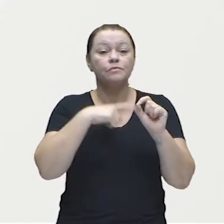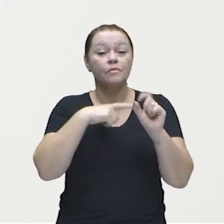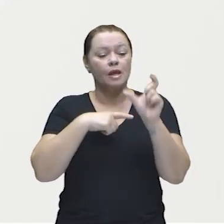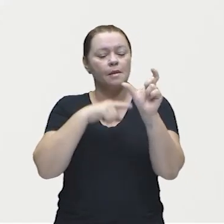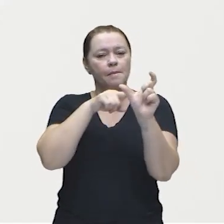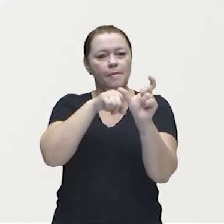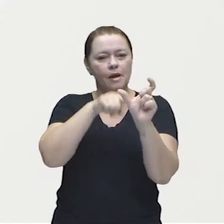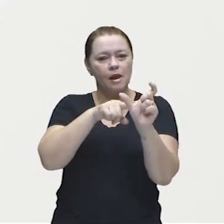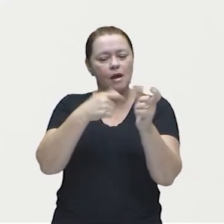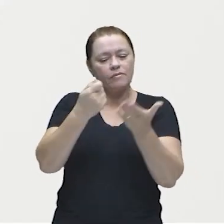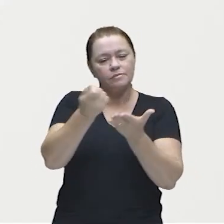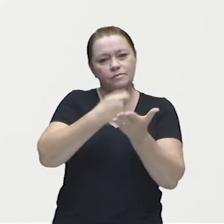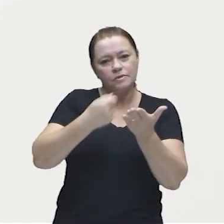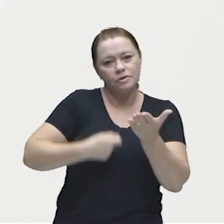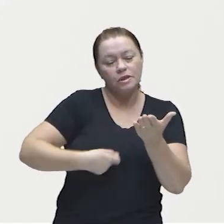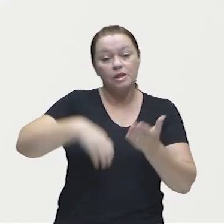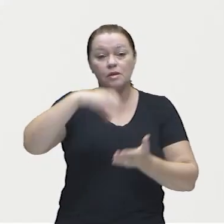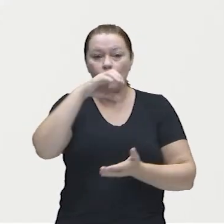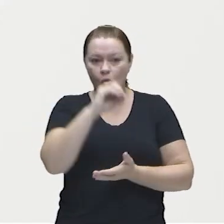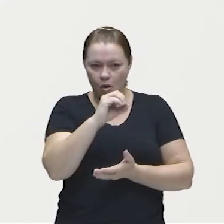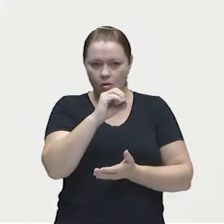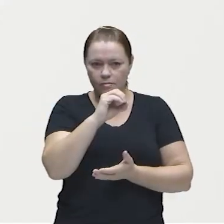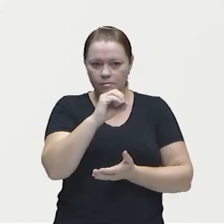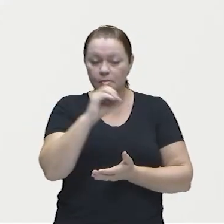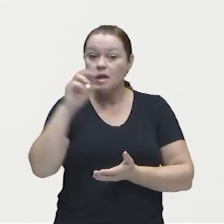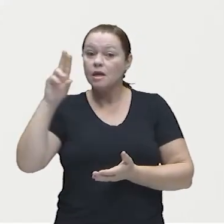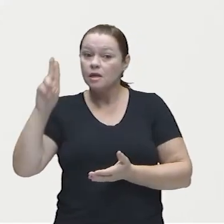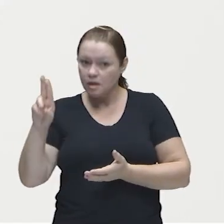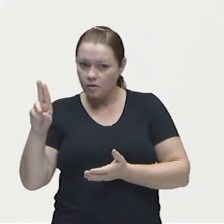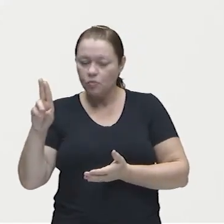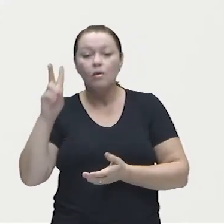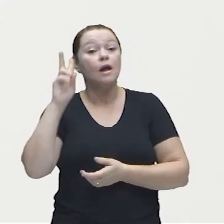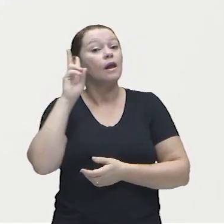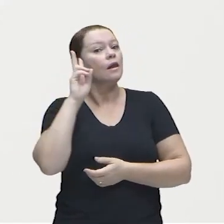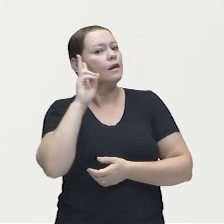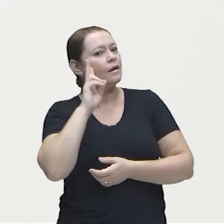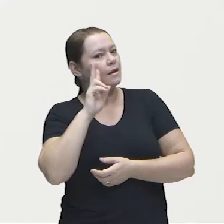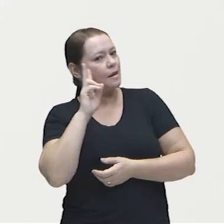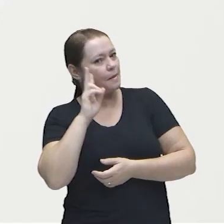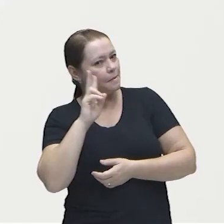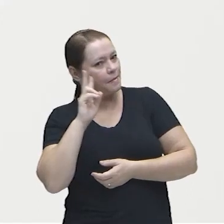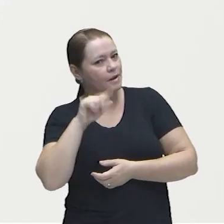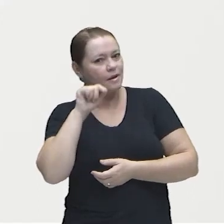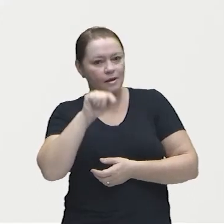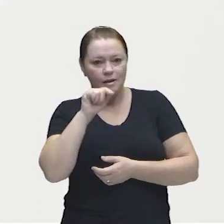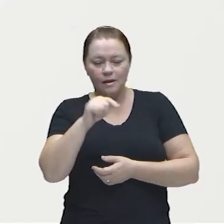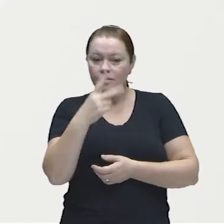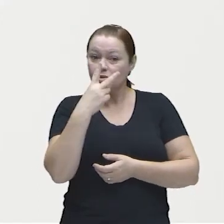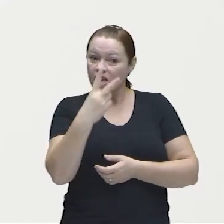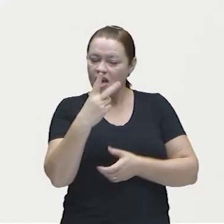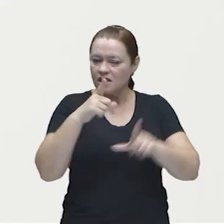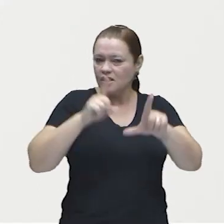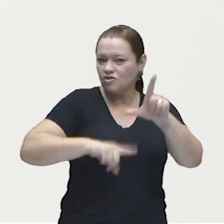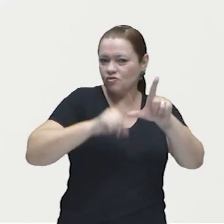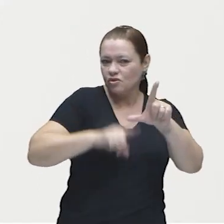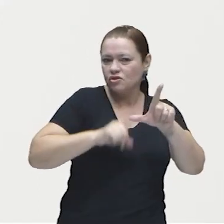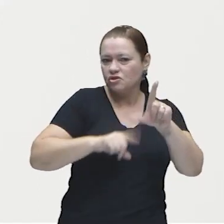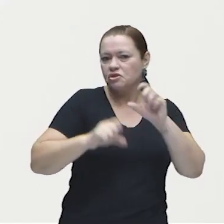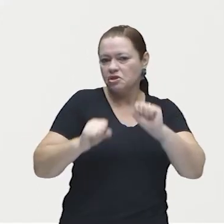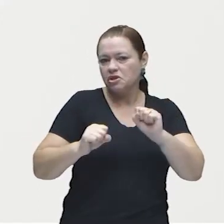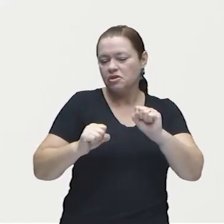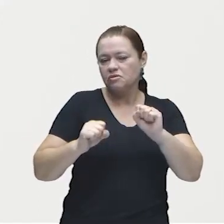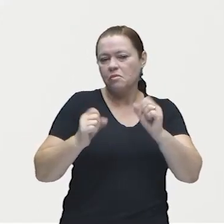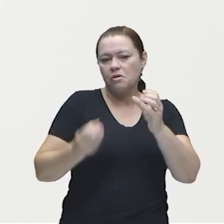são escritas com O ou U. Lembrando, crianças, lembrando que essas duas letras podem aparecer no final